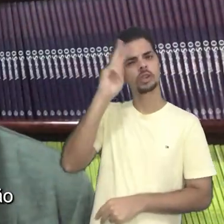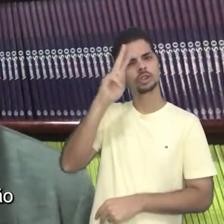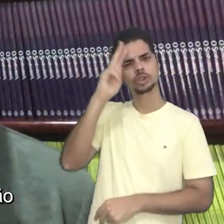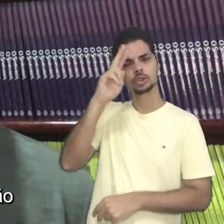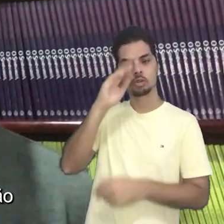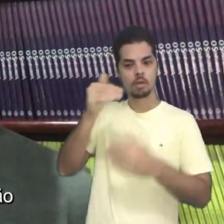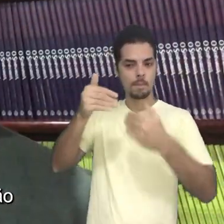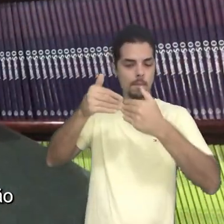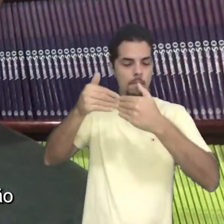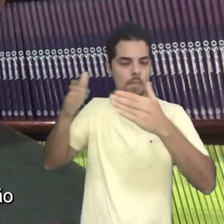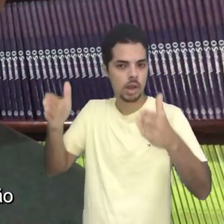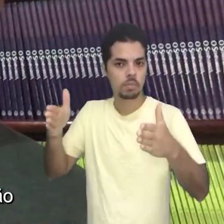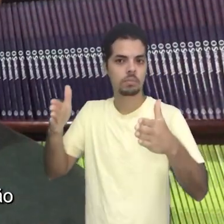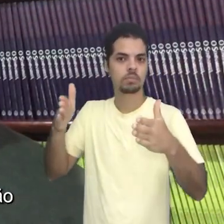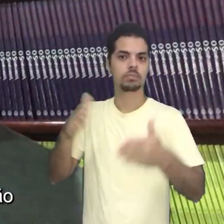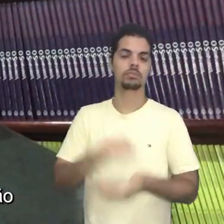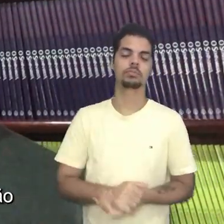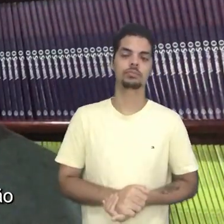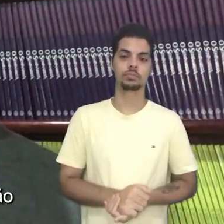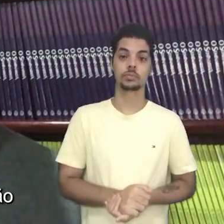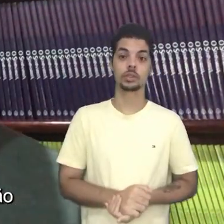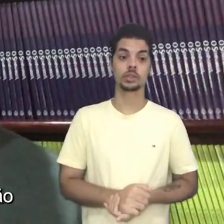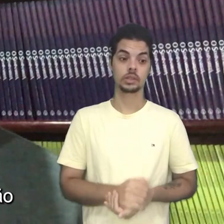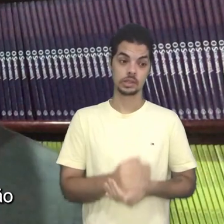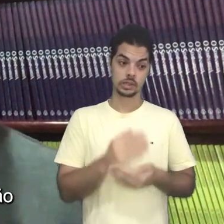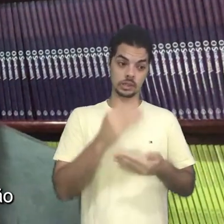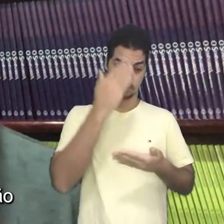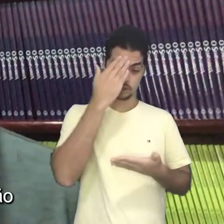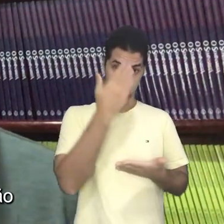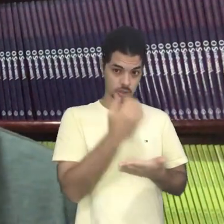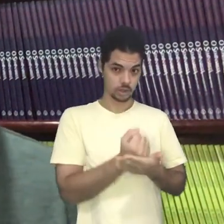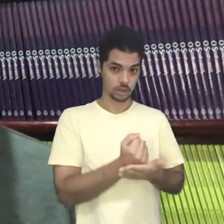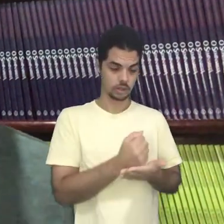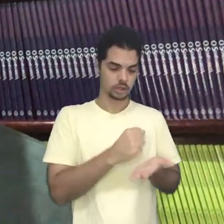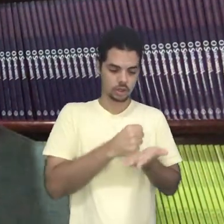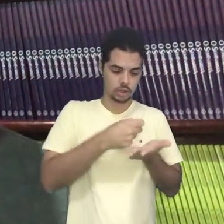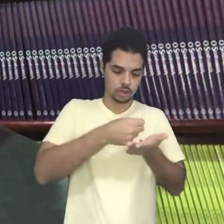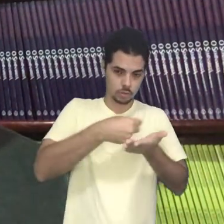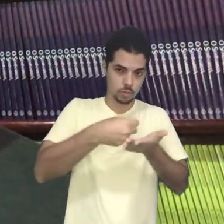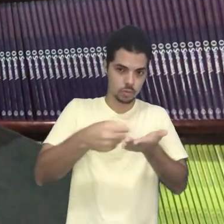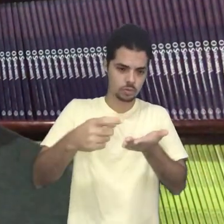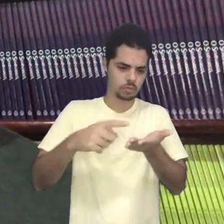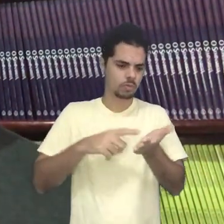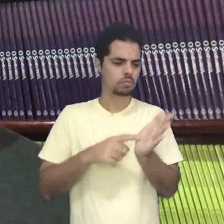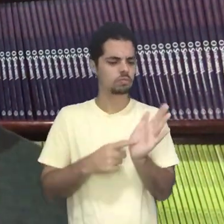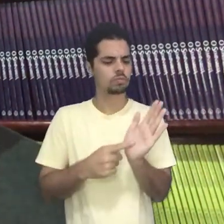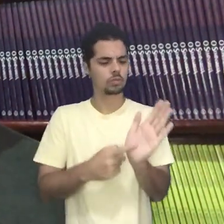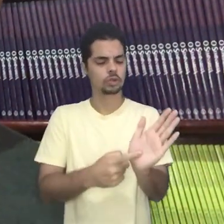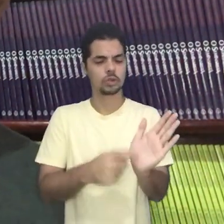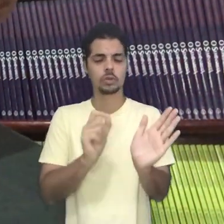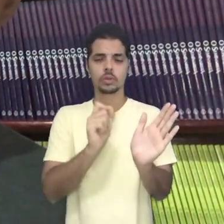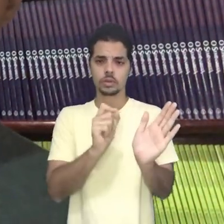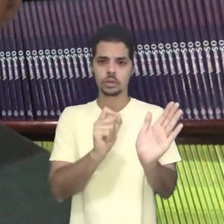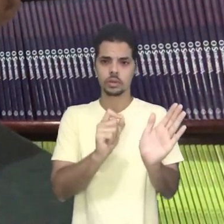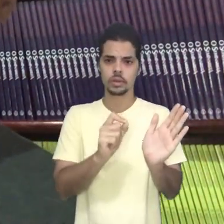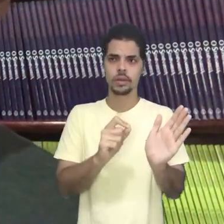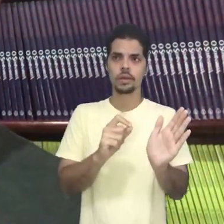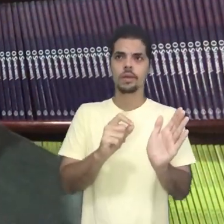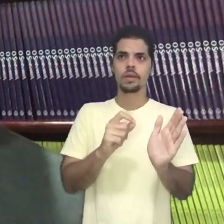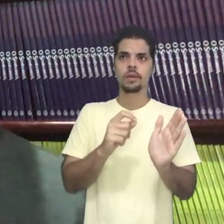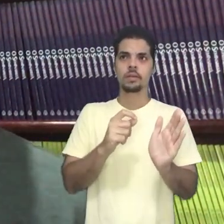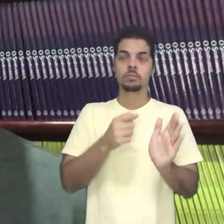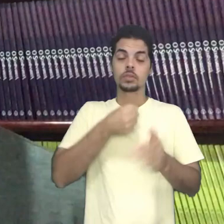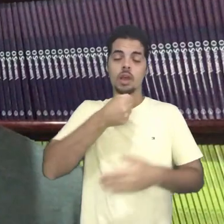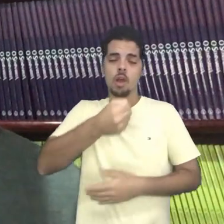autor, a metáfora de um vulcão em erupção foi muito utilizada por jornalistas